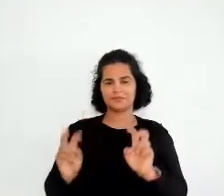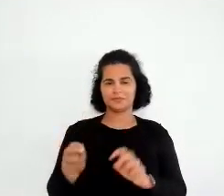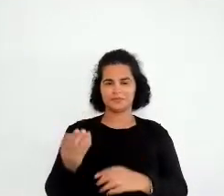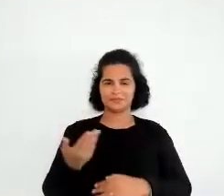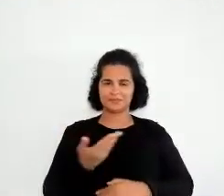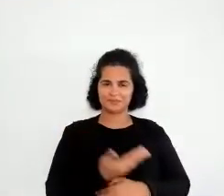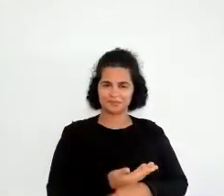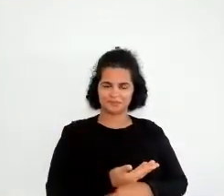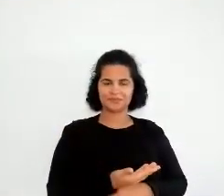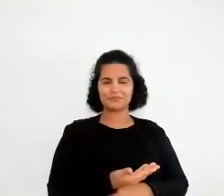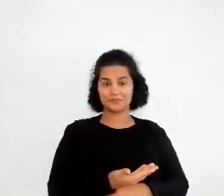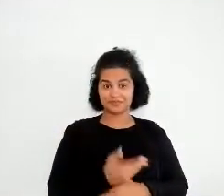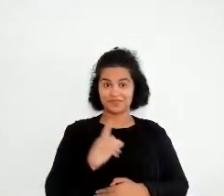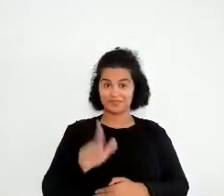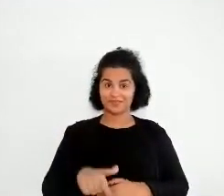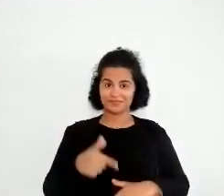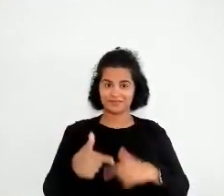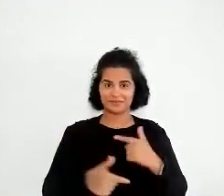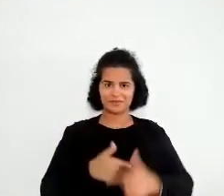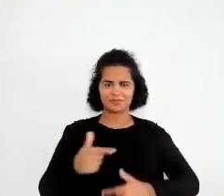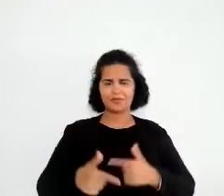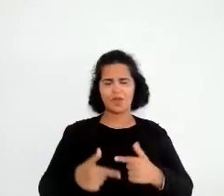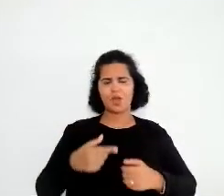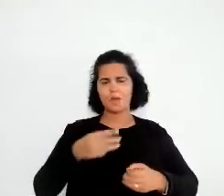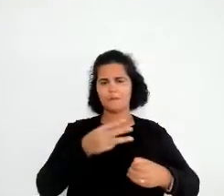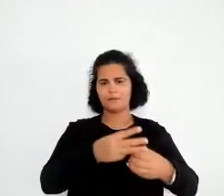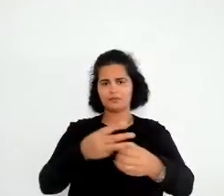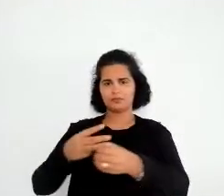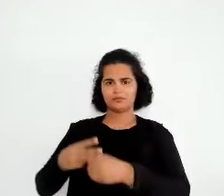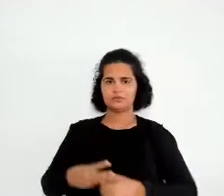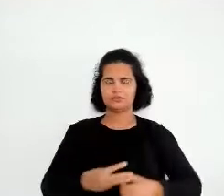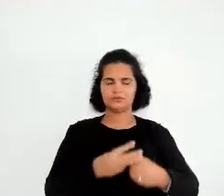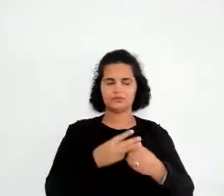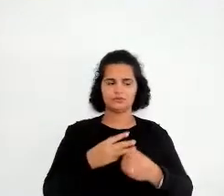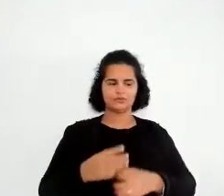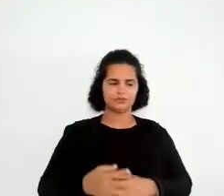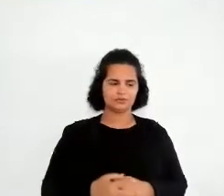tem atuação municipalista.